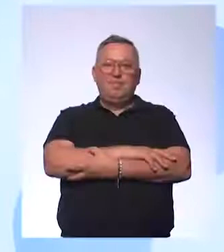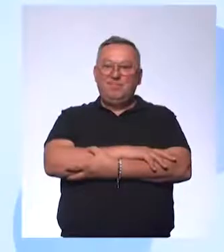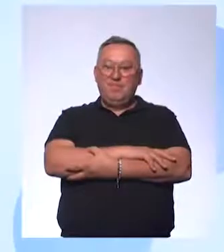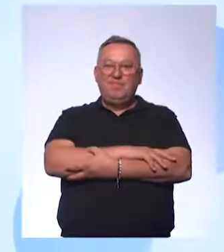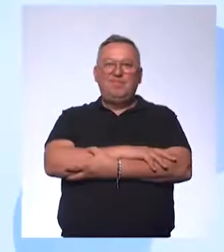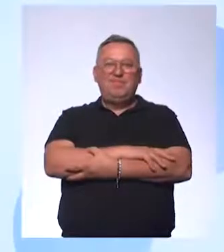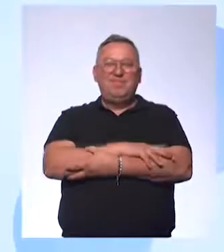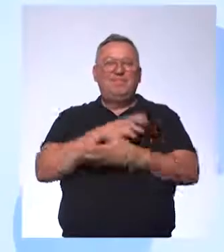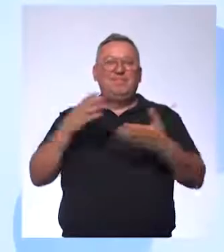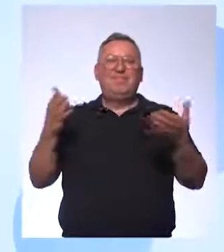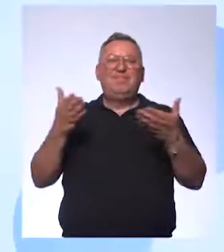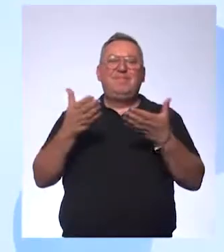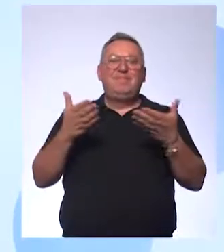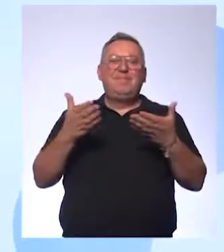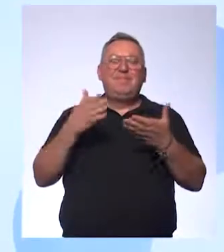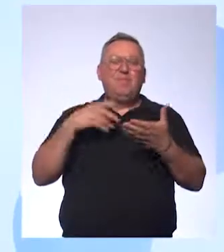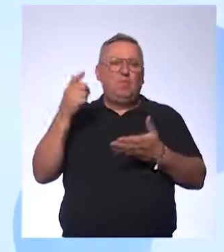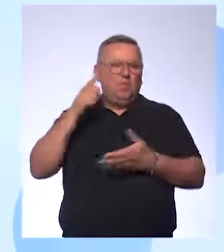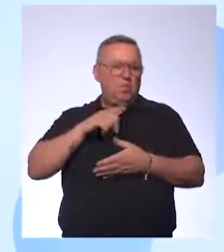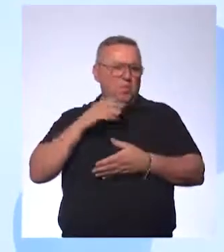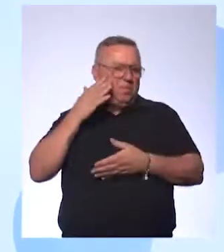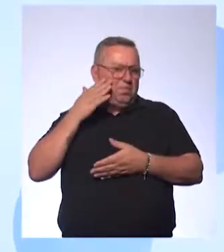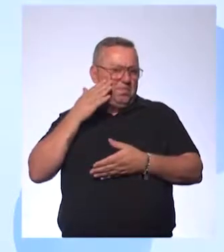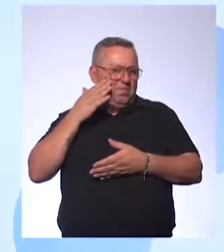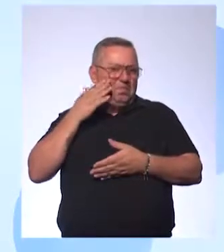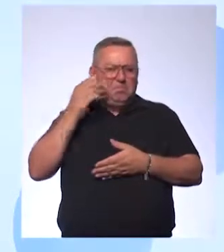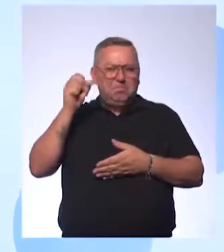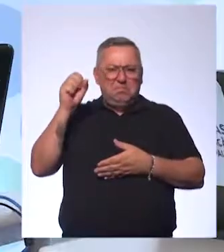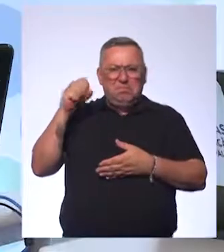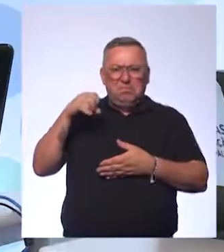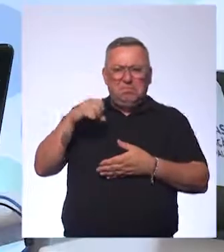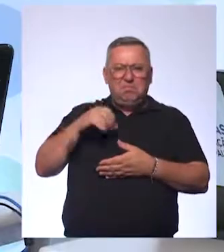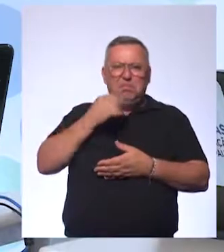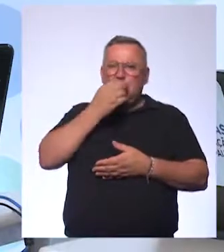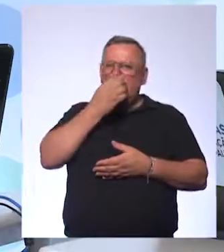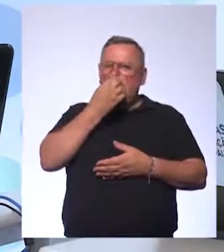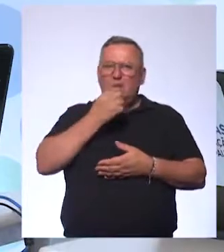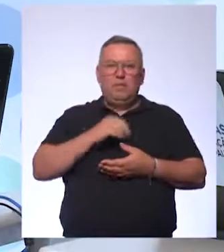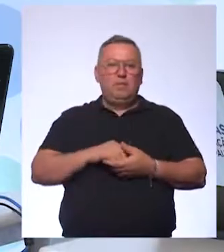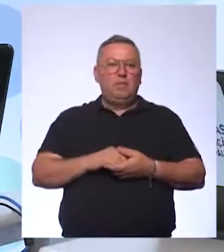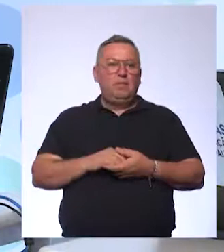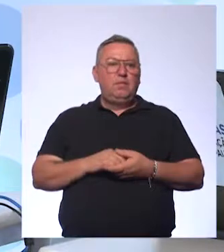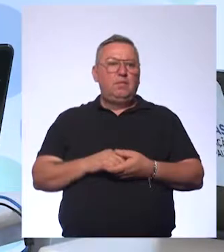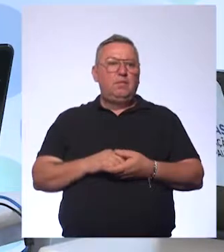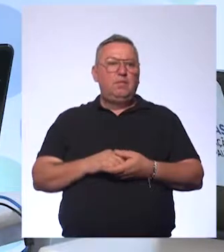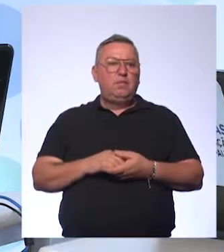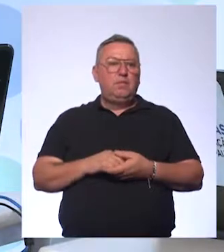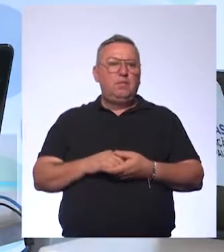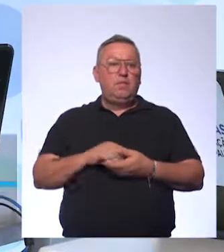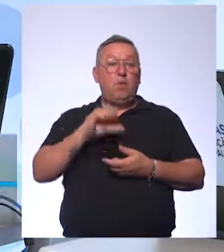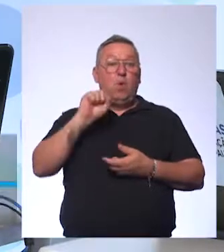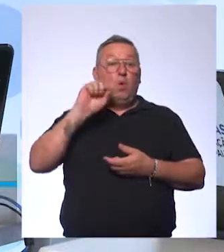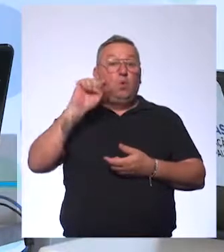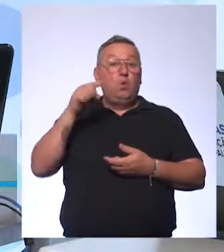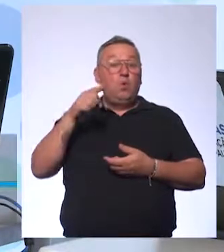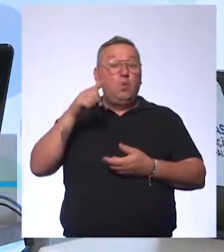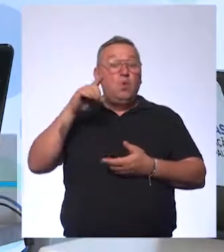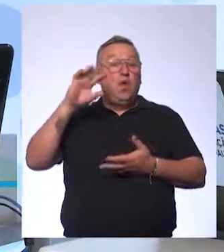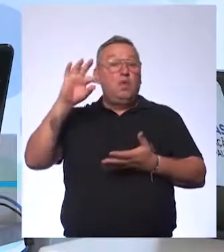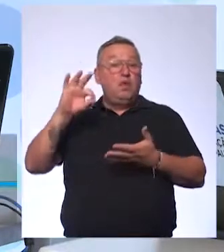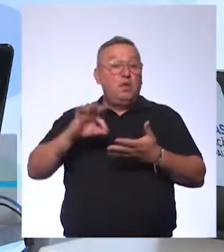Vamos lá, e agora? Será que eles entenderam? Acho que sim, né? Sim, sim, vamos lá. 8 mil